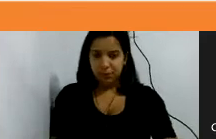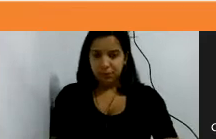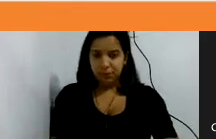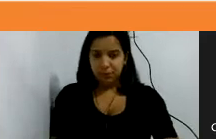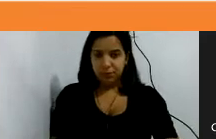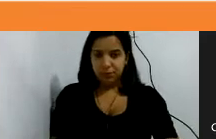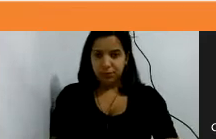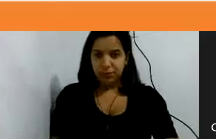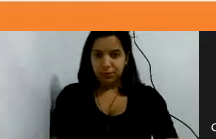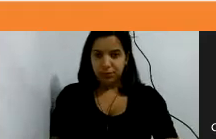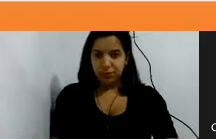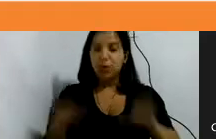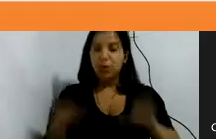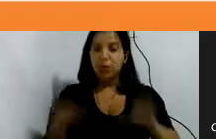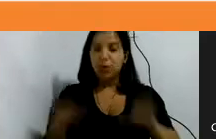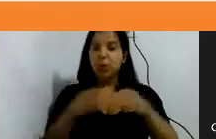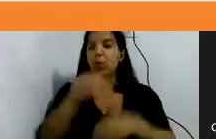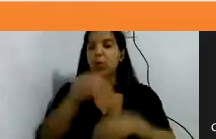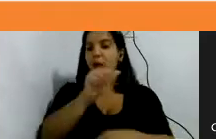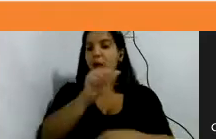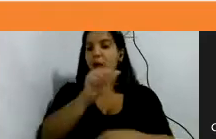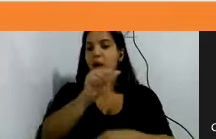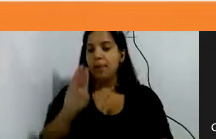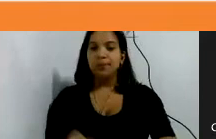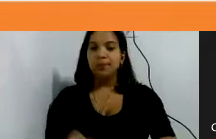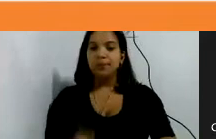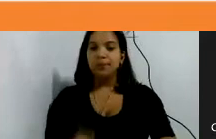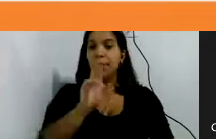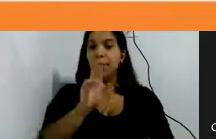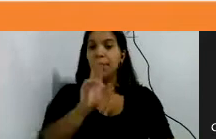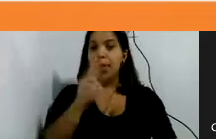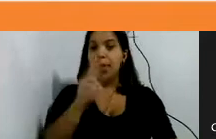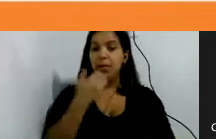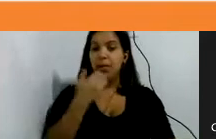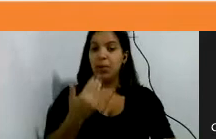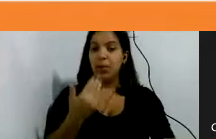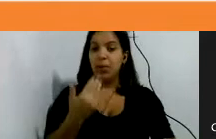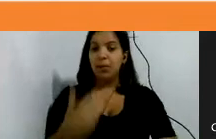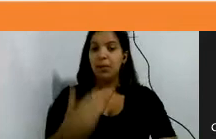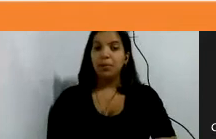AB. AB. E o RH?